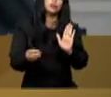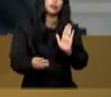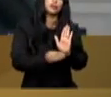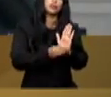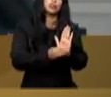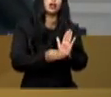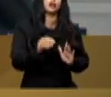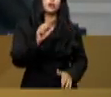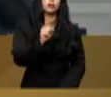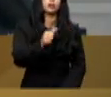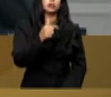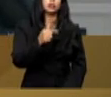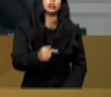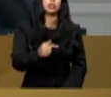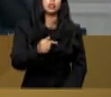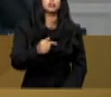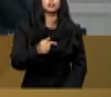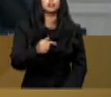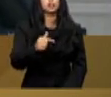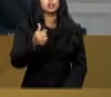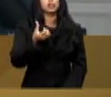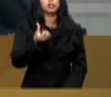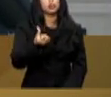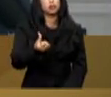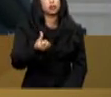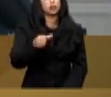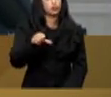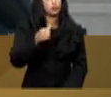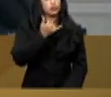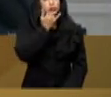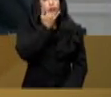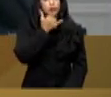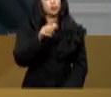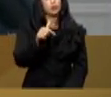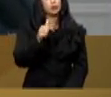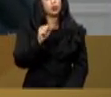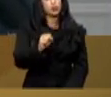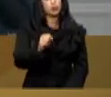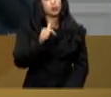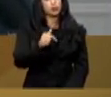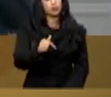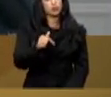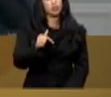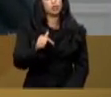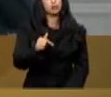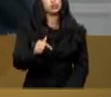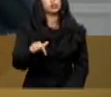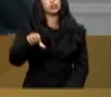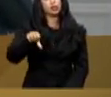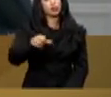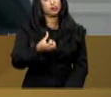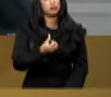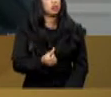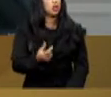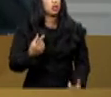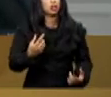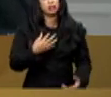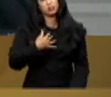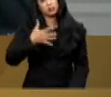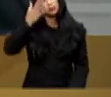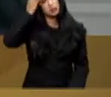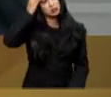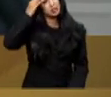que já fiz referência à Lei Candir. Então, a meu ver, nenhuma inconstitucionalidade